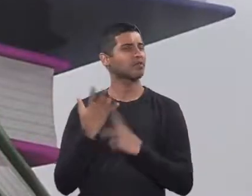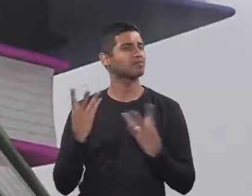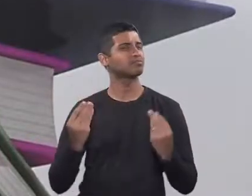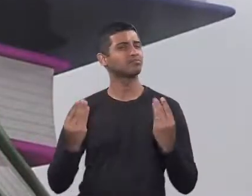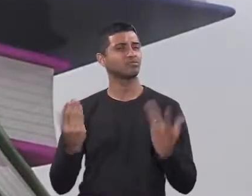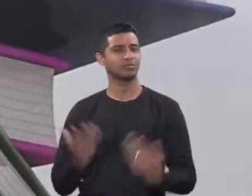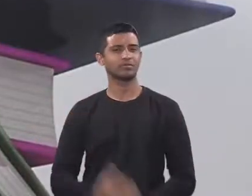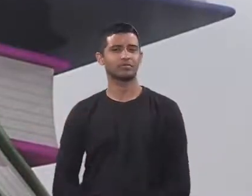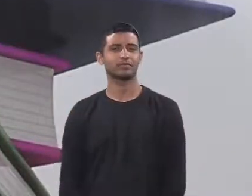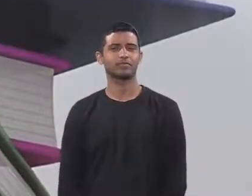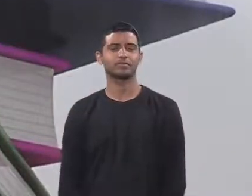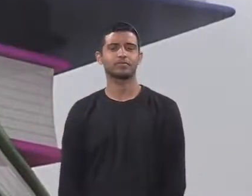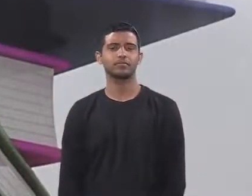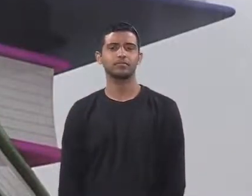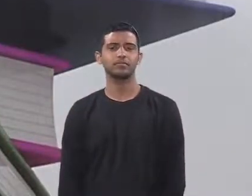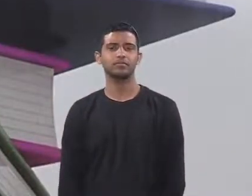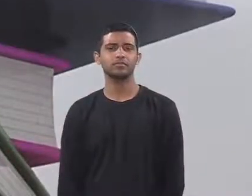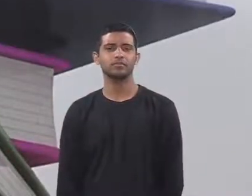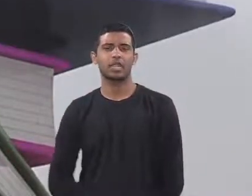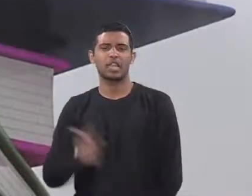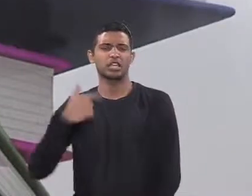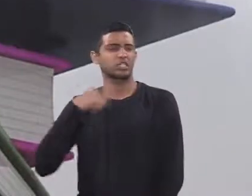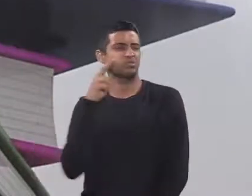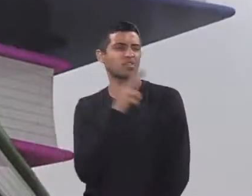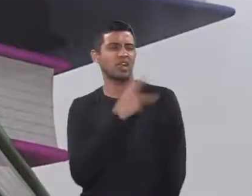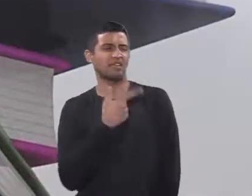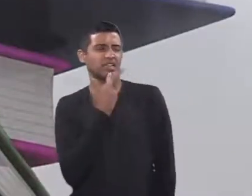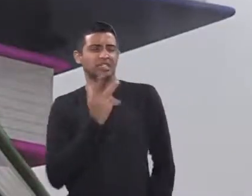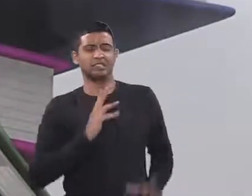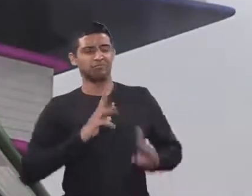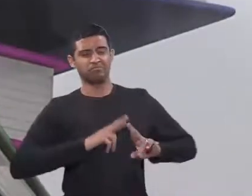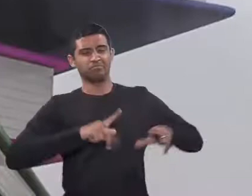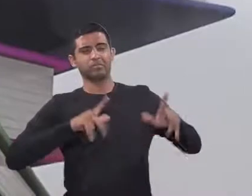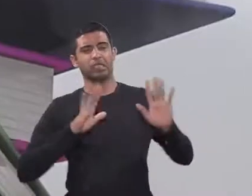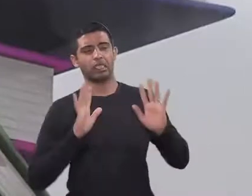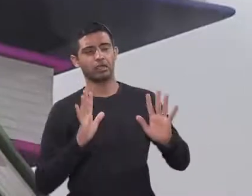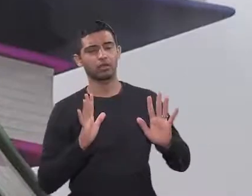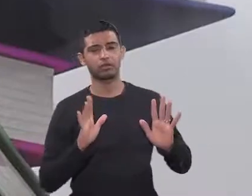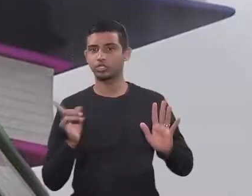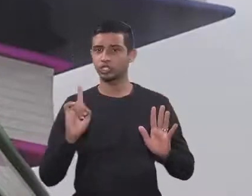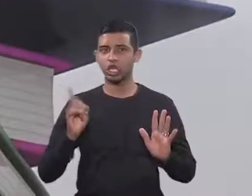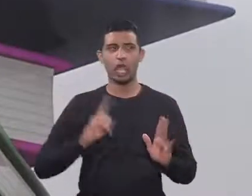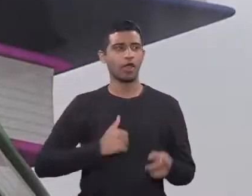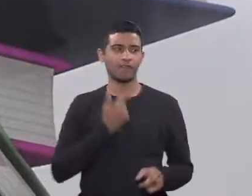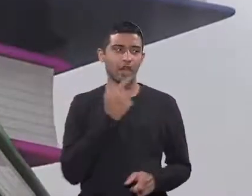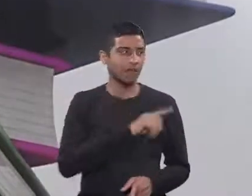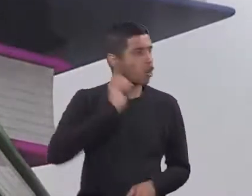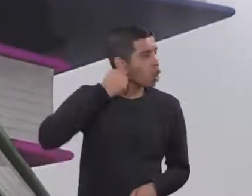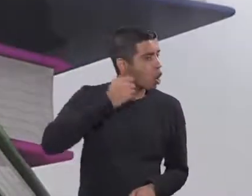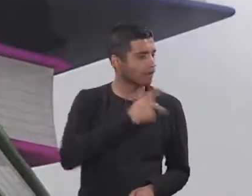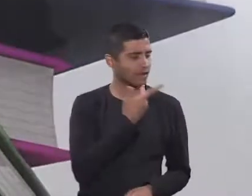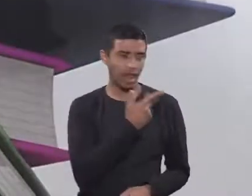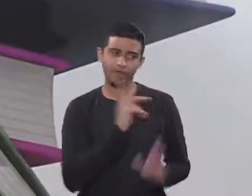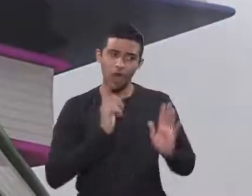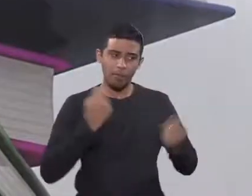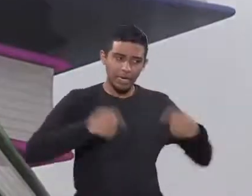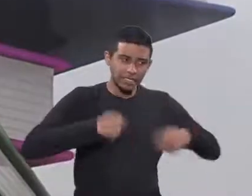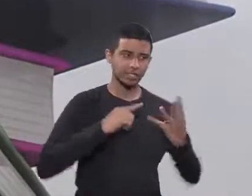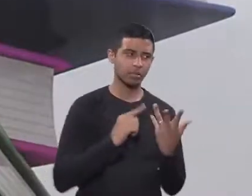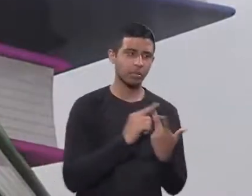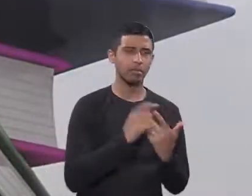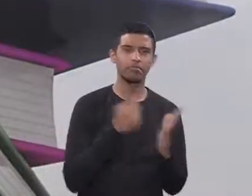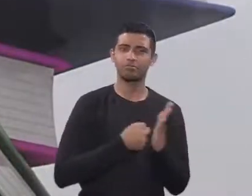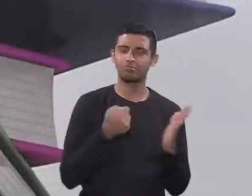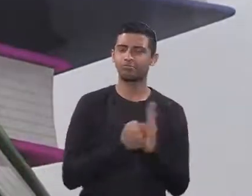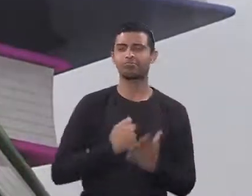bastante também. Não me olhavam com um olhar de diferença, puxava minha orelha, falava, não, tem que ser assim.